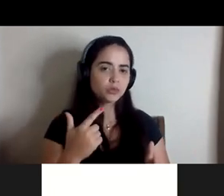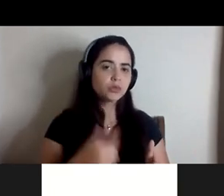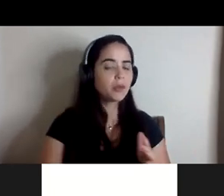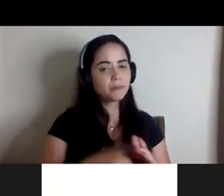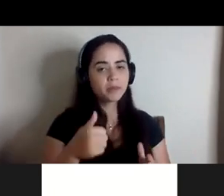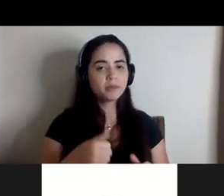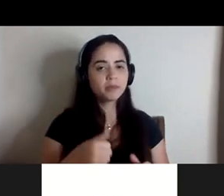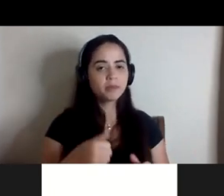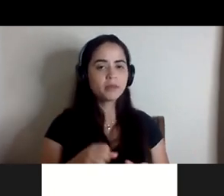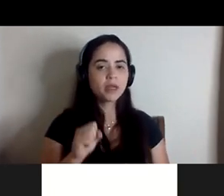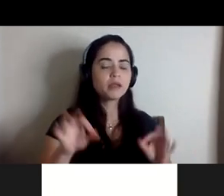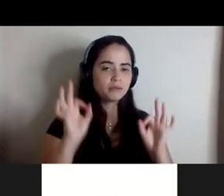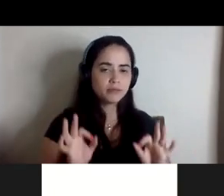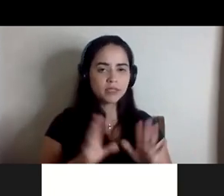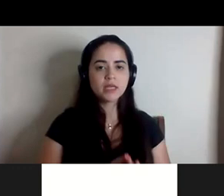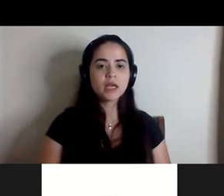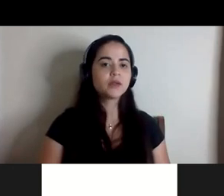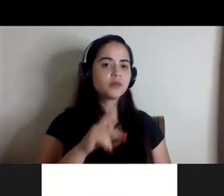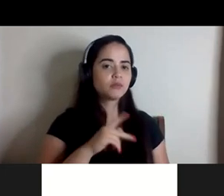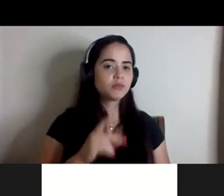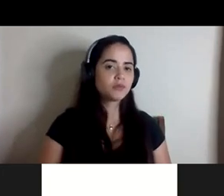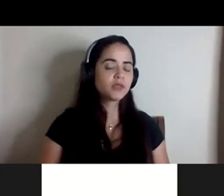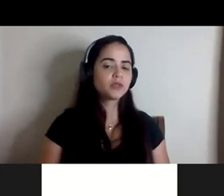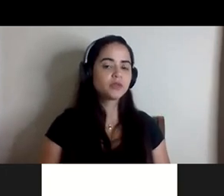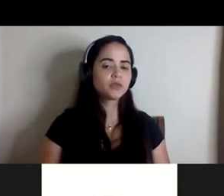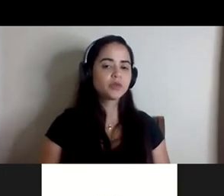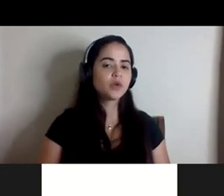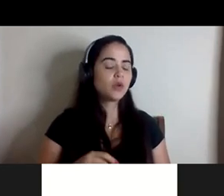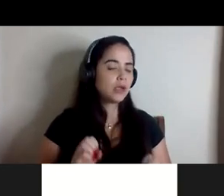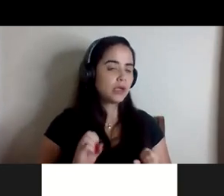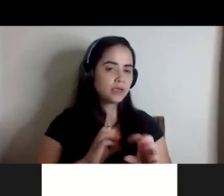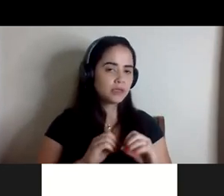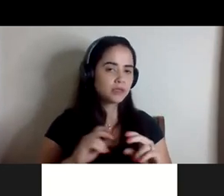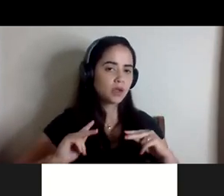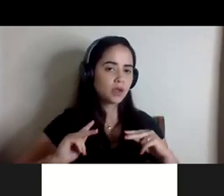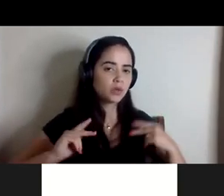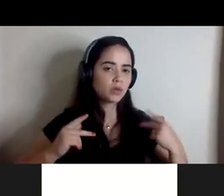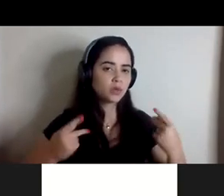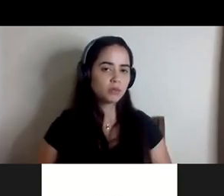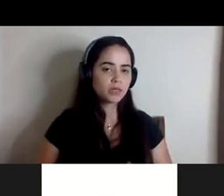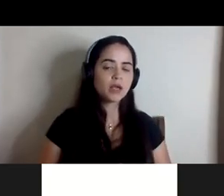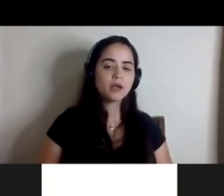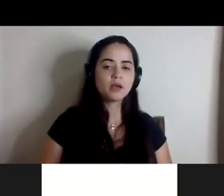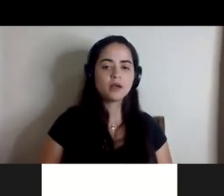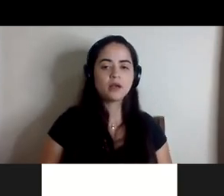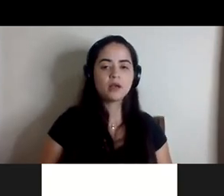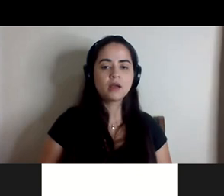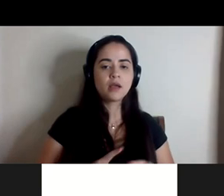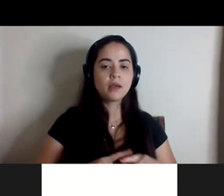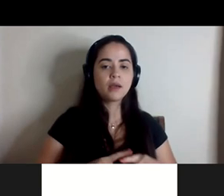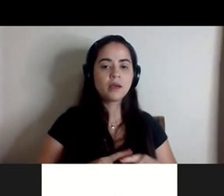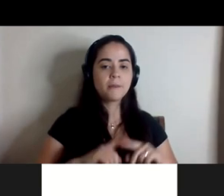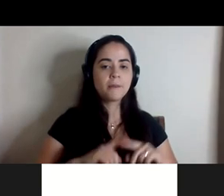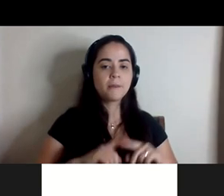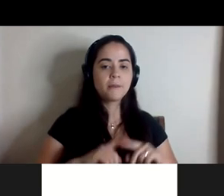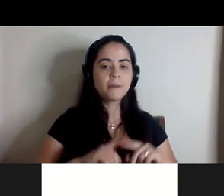primeiro ano oficialmente, né, como professor permanente lá no ensino de humanidades, mas a